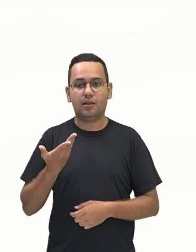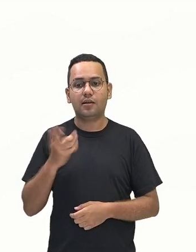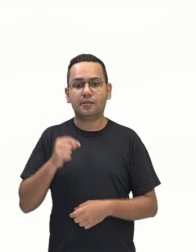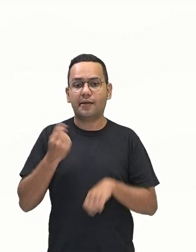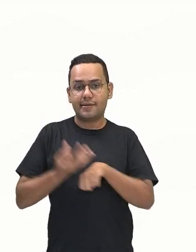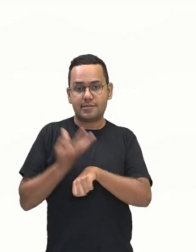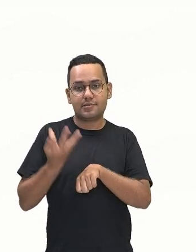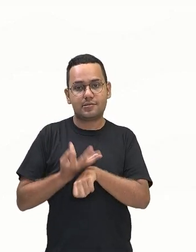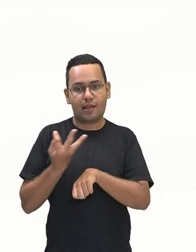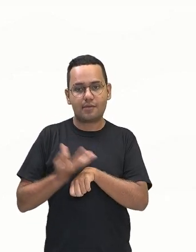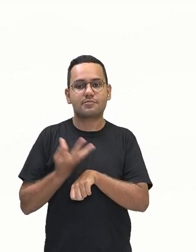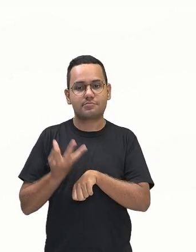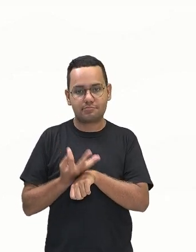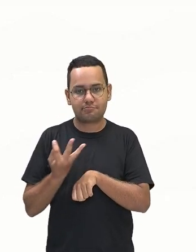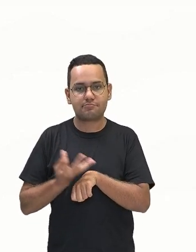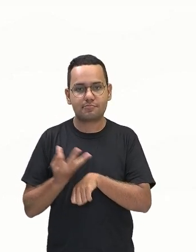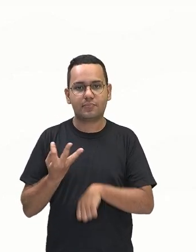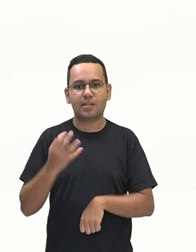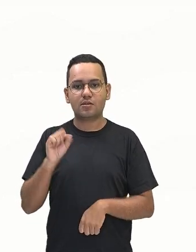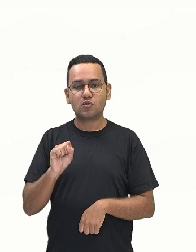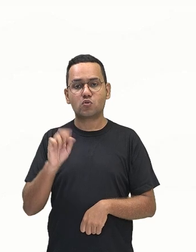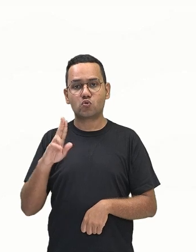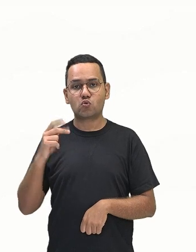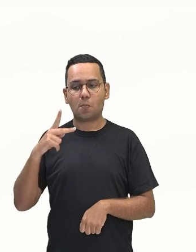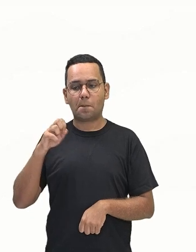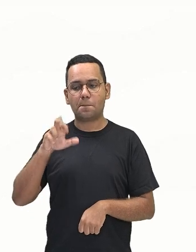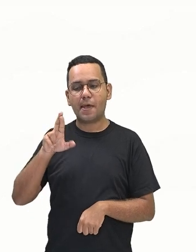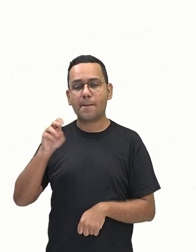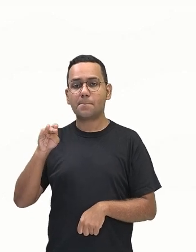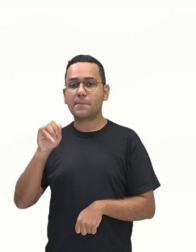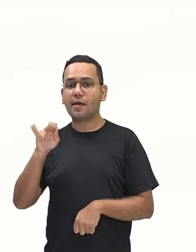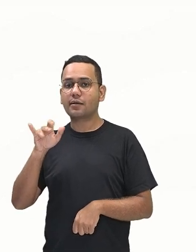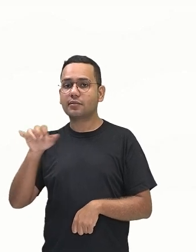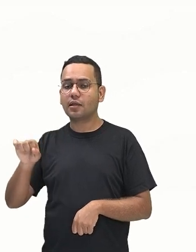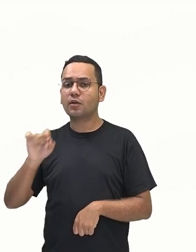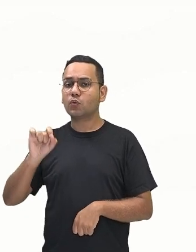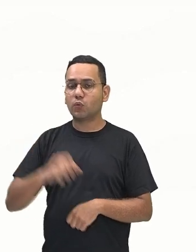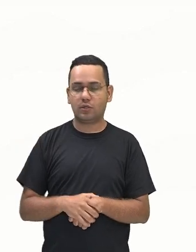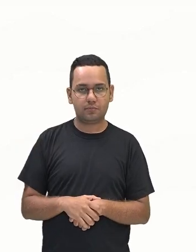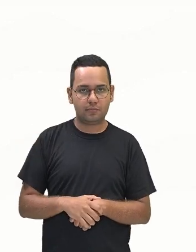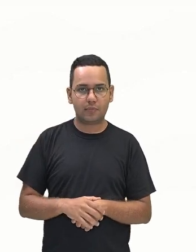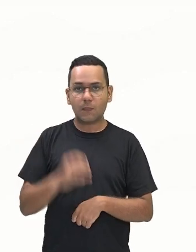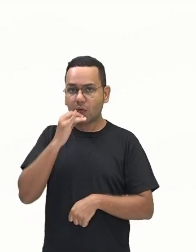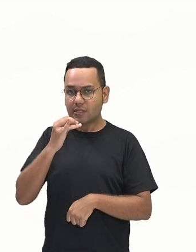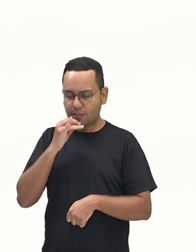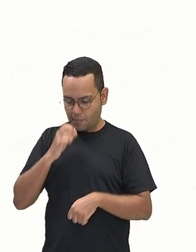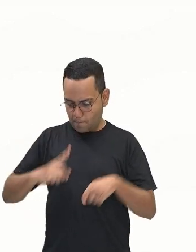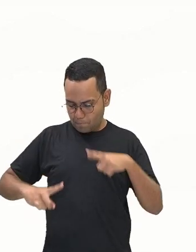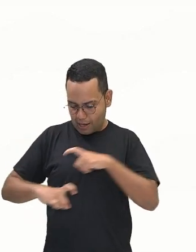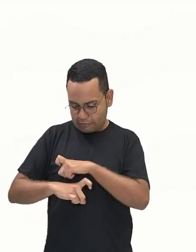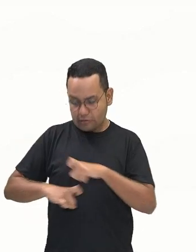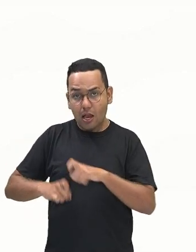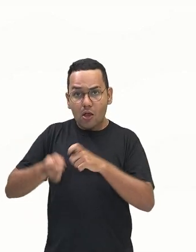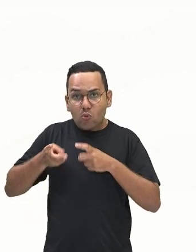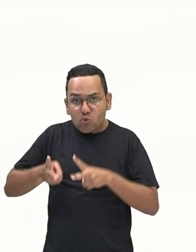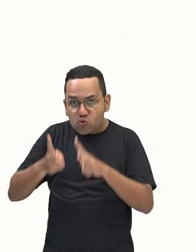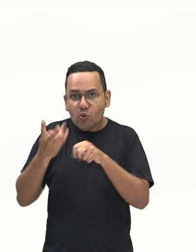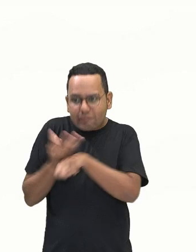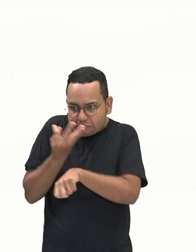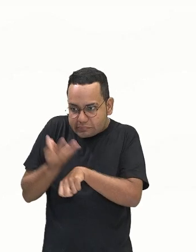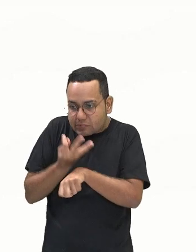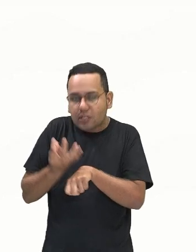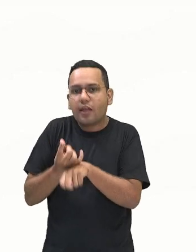aqui, ó, a multiplicação de bactérias resistentes. E essa multiplicação